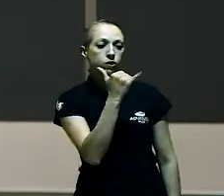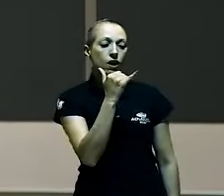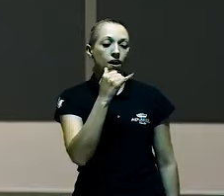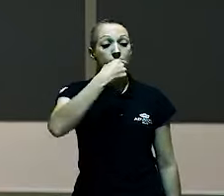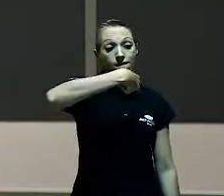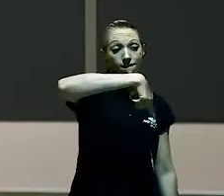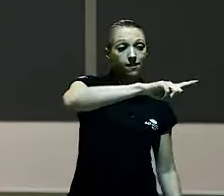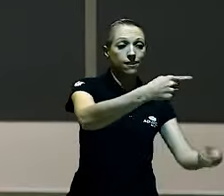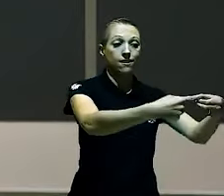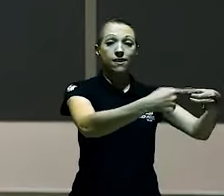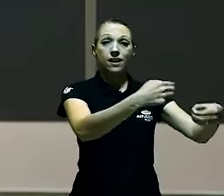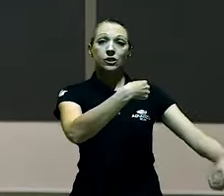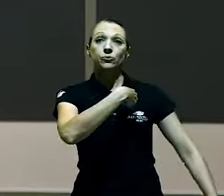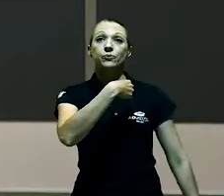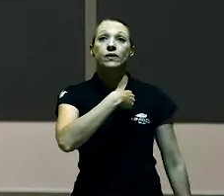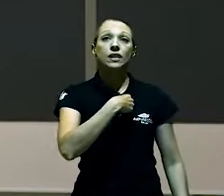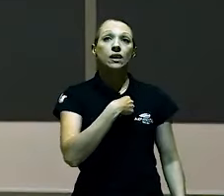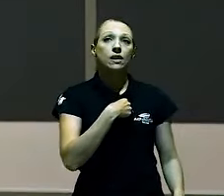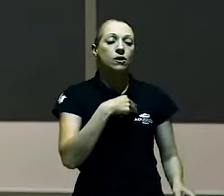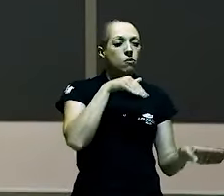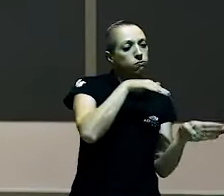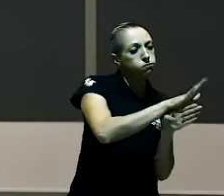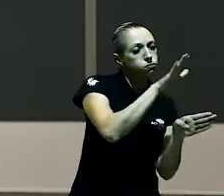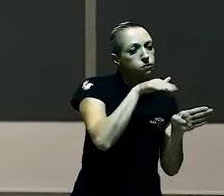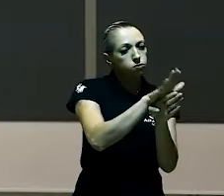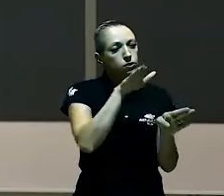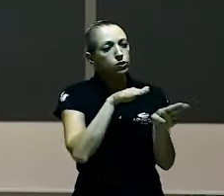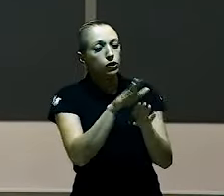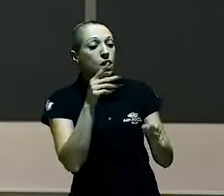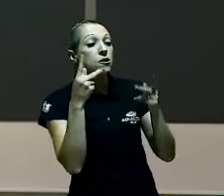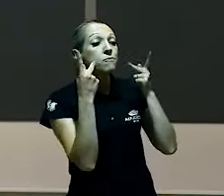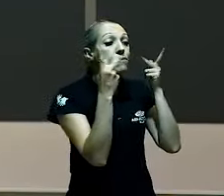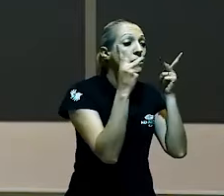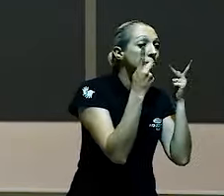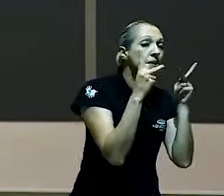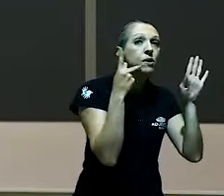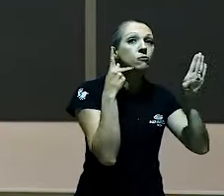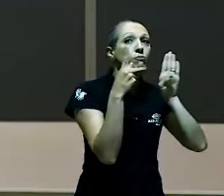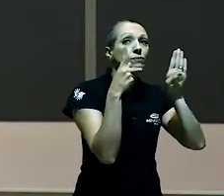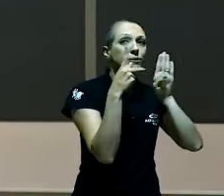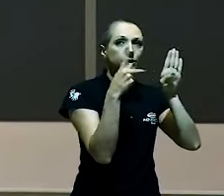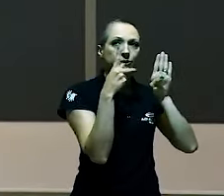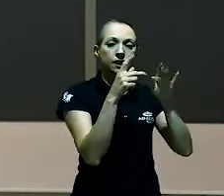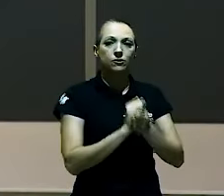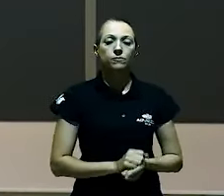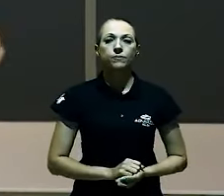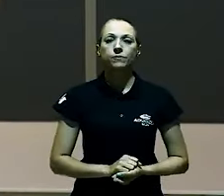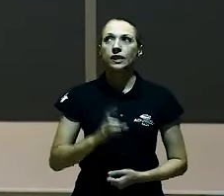a tribo do norte, a nação de Israel. Ele não fala com Jonas para ir à tribo do sul, a Judá, a Jerusalém. Não, ele diz: